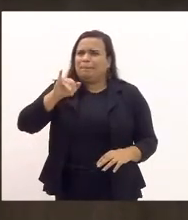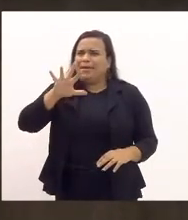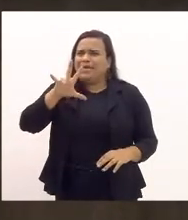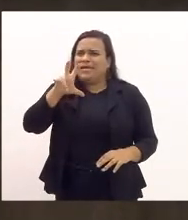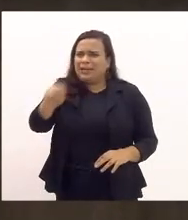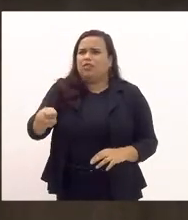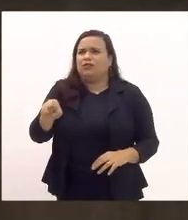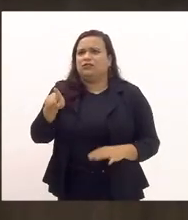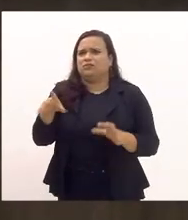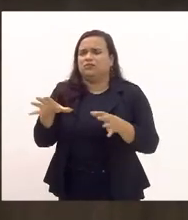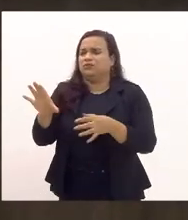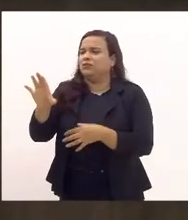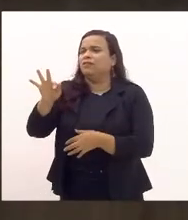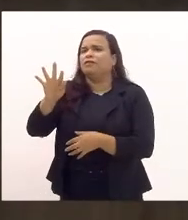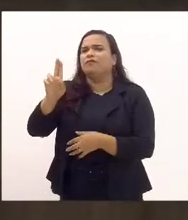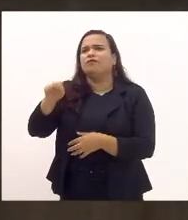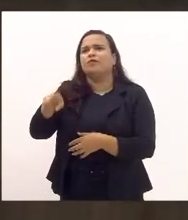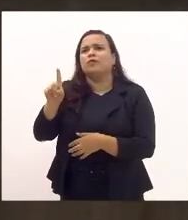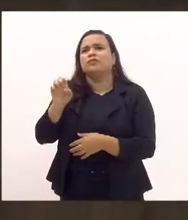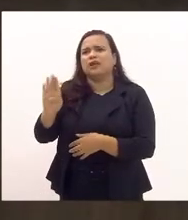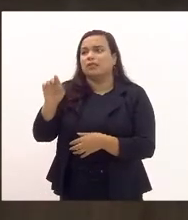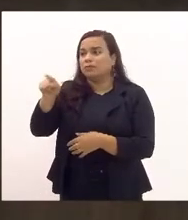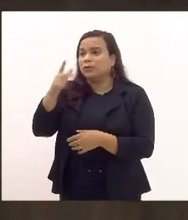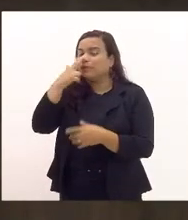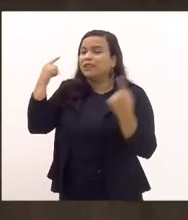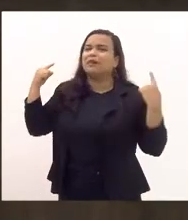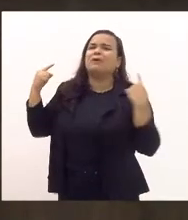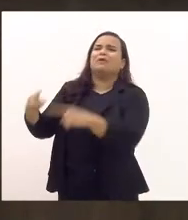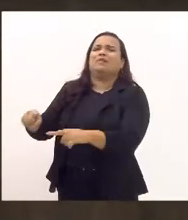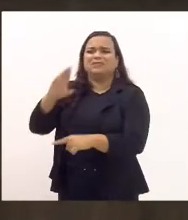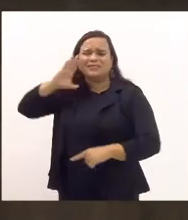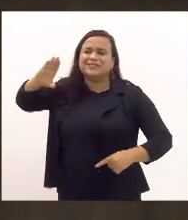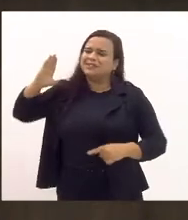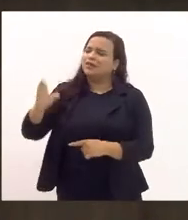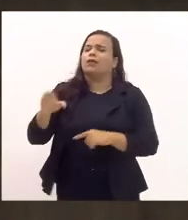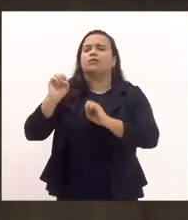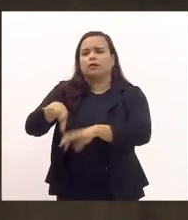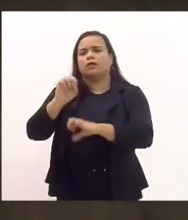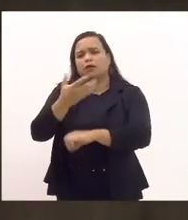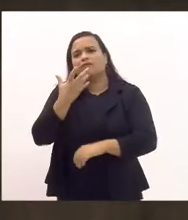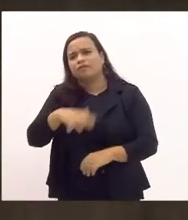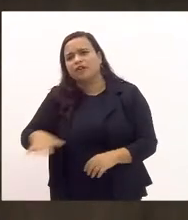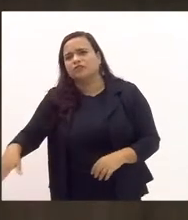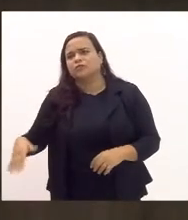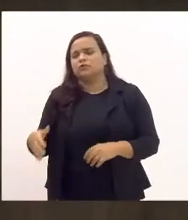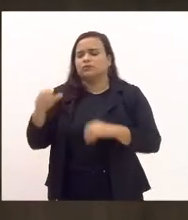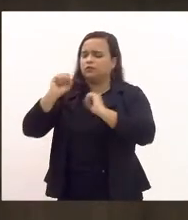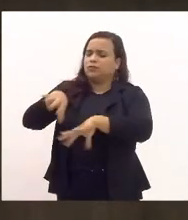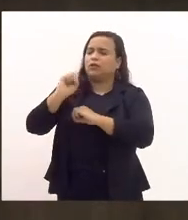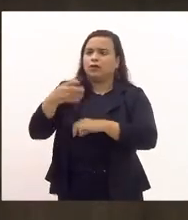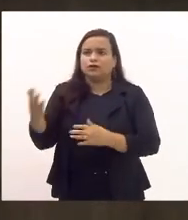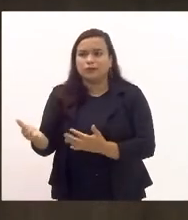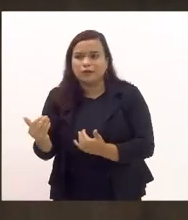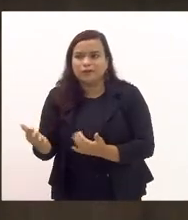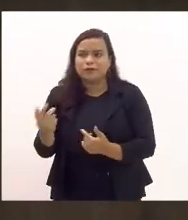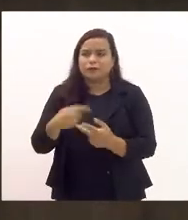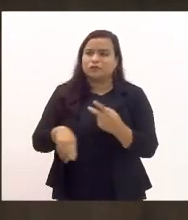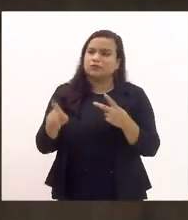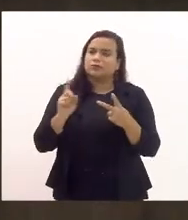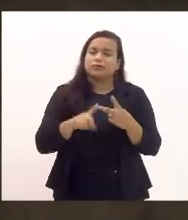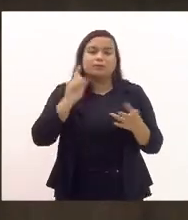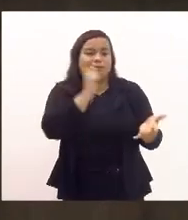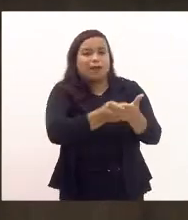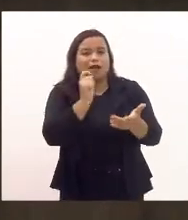ataca frontalmente a educação infantil a educação dos nossos jovens o